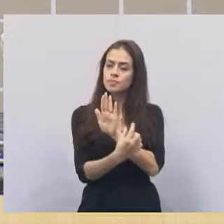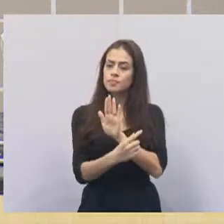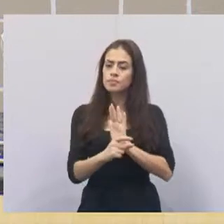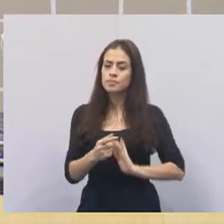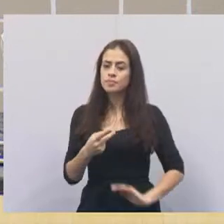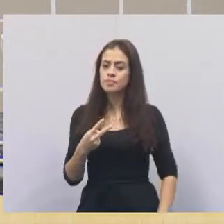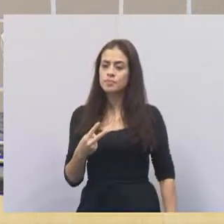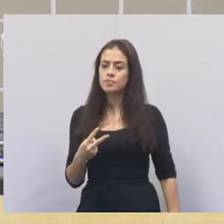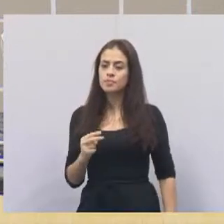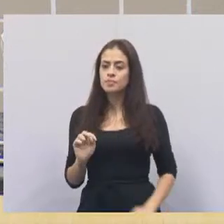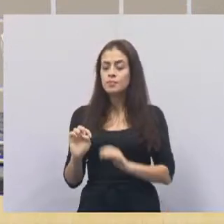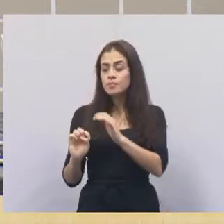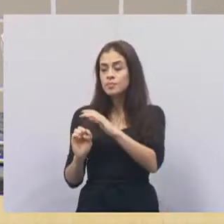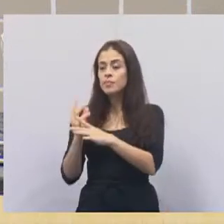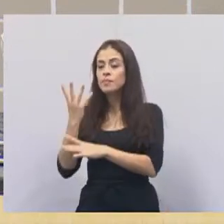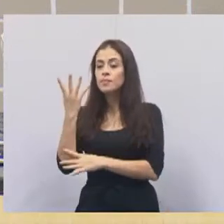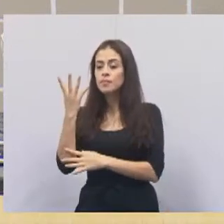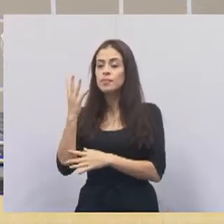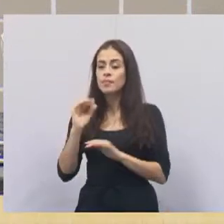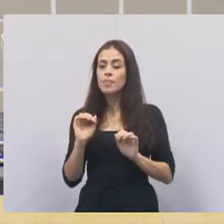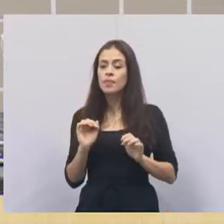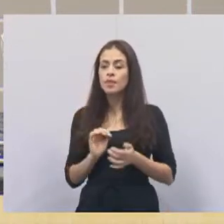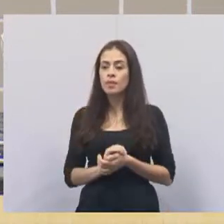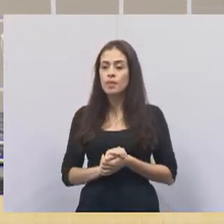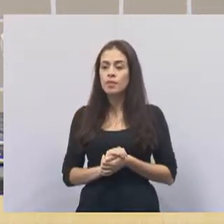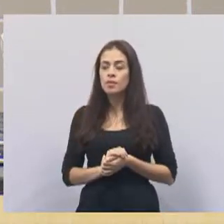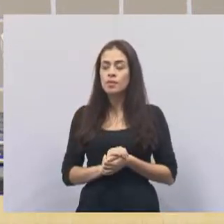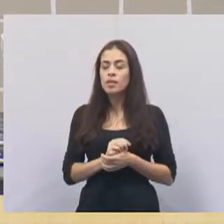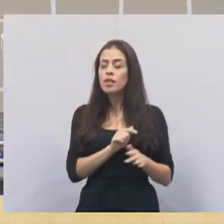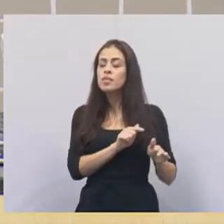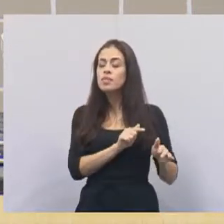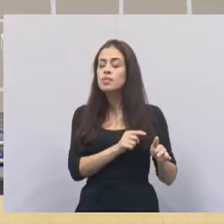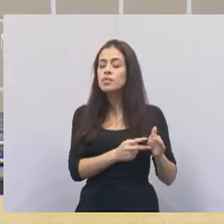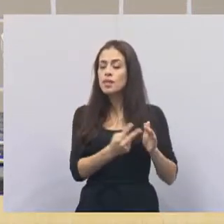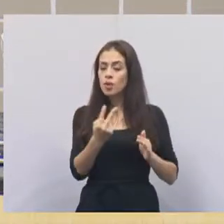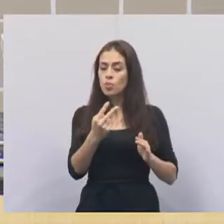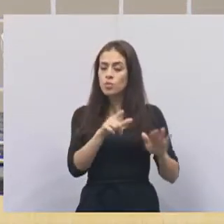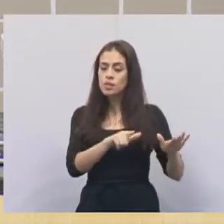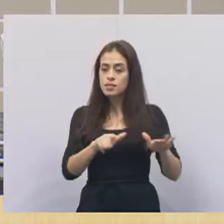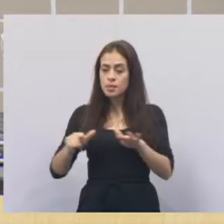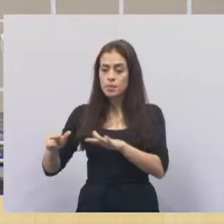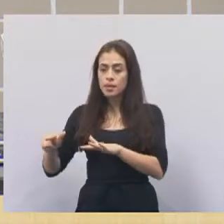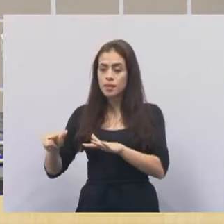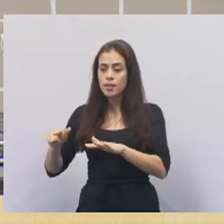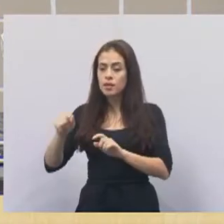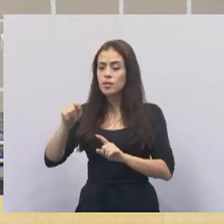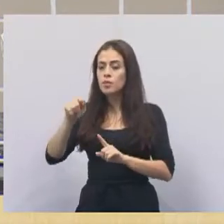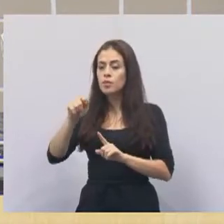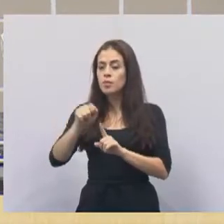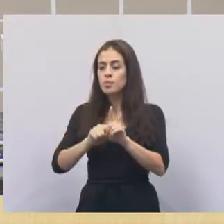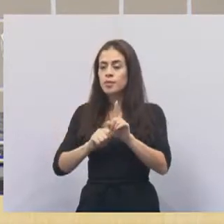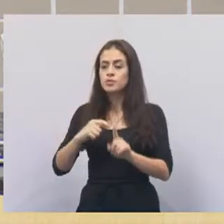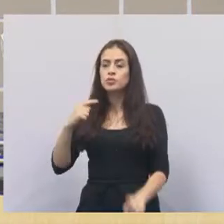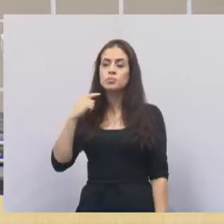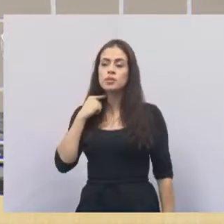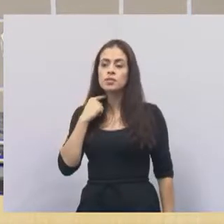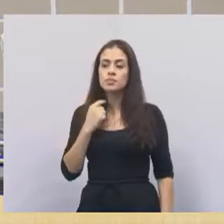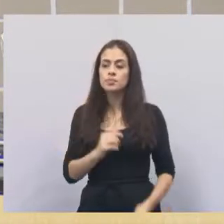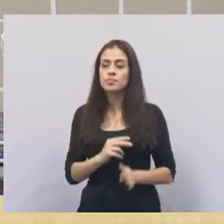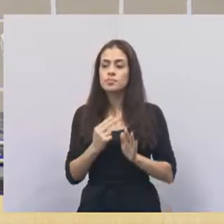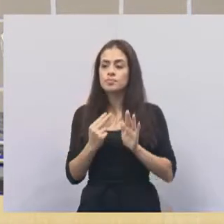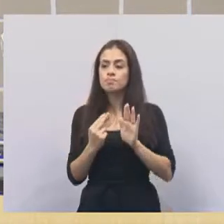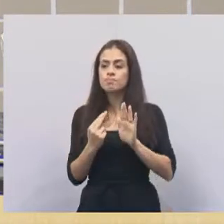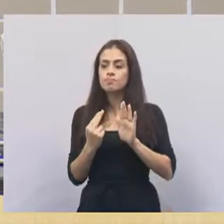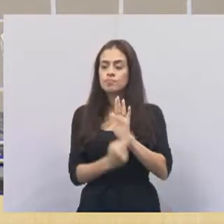ser realizará anualmente na seguinte na segunda semana do mês de maio Vereadora Maria